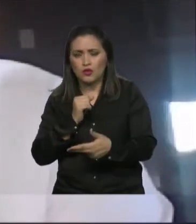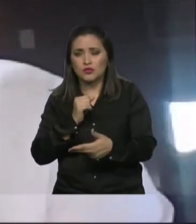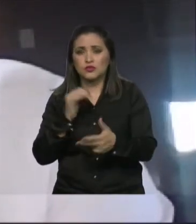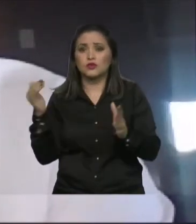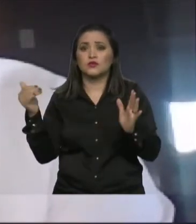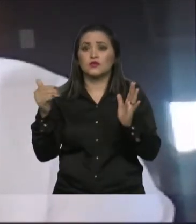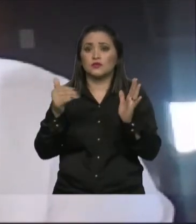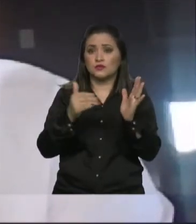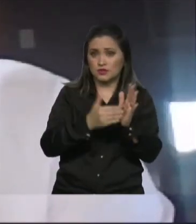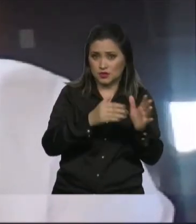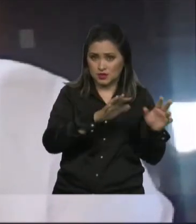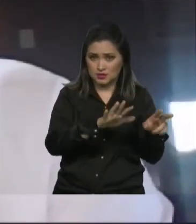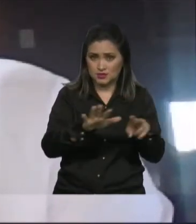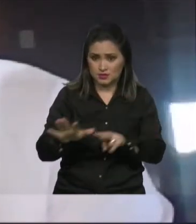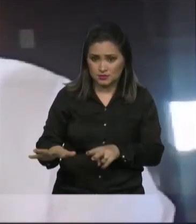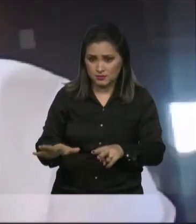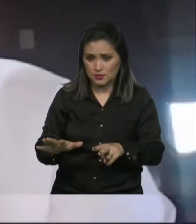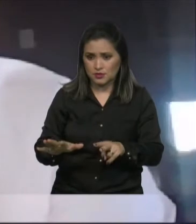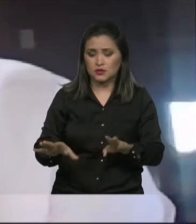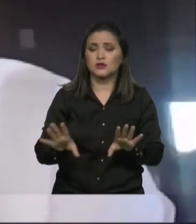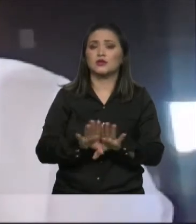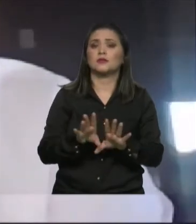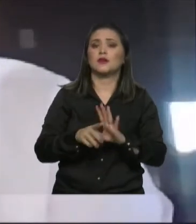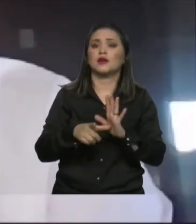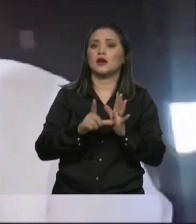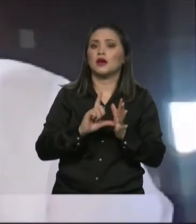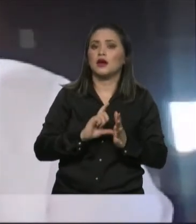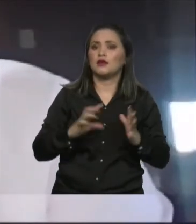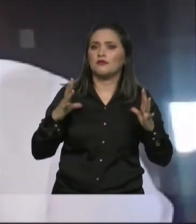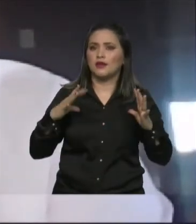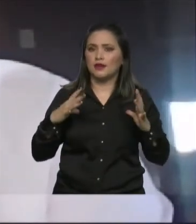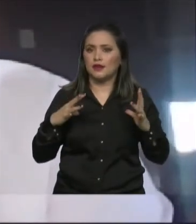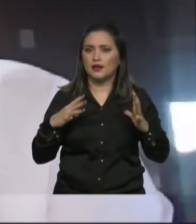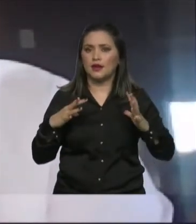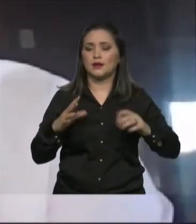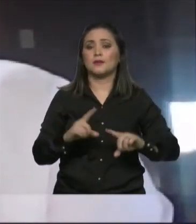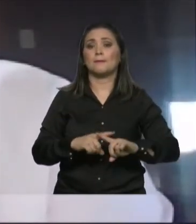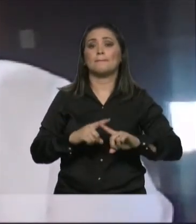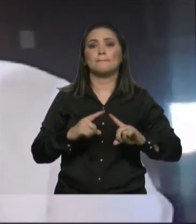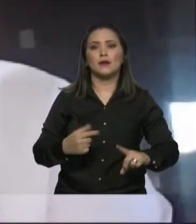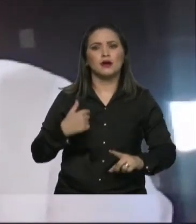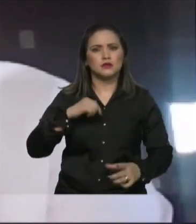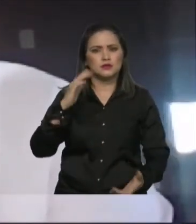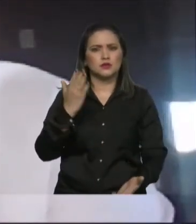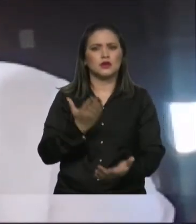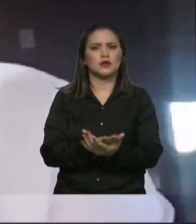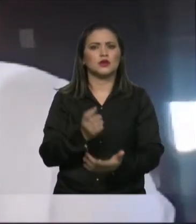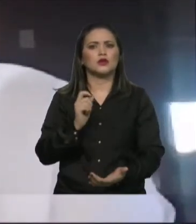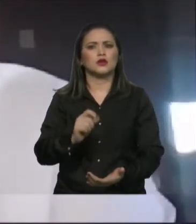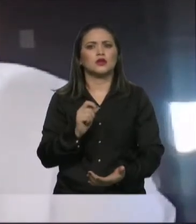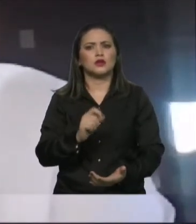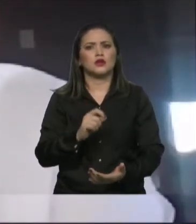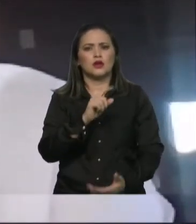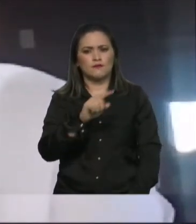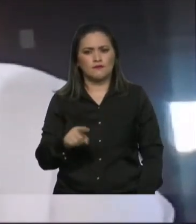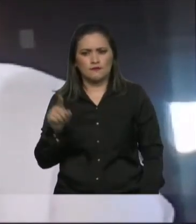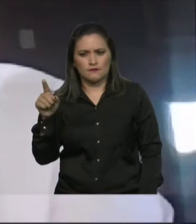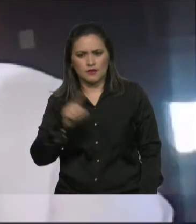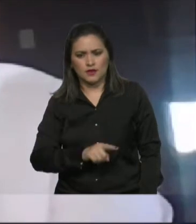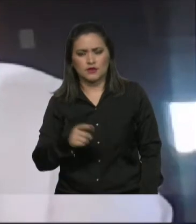engano, e véspera de feriado. Mas acredito que esse veto tenha sido apreciado e mantido. Braulio?